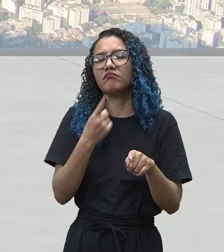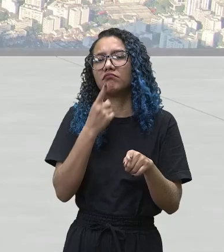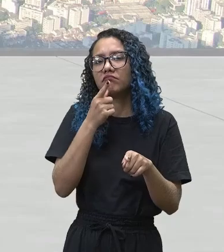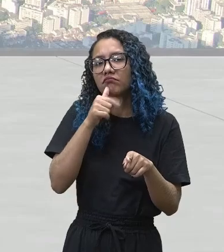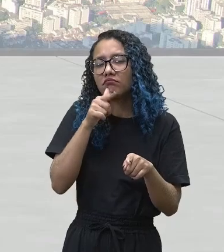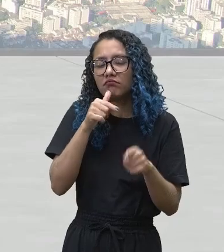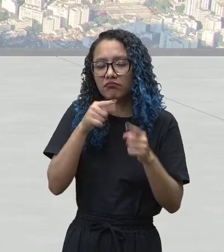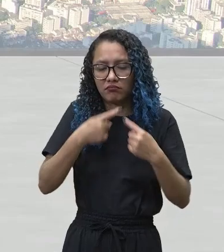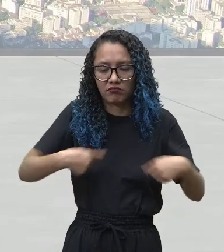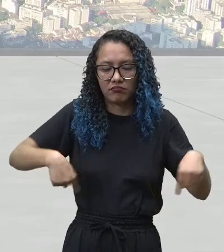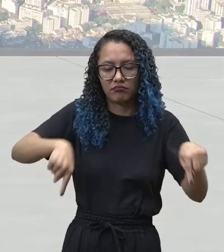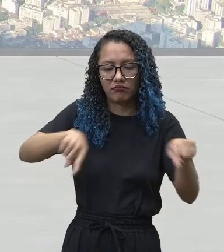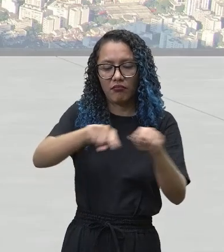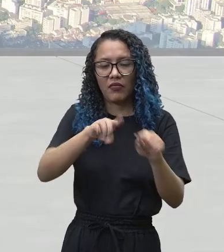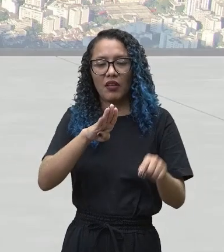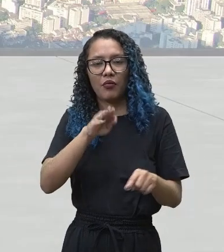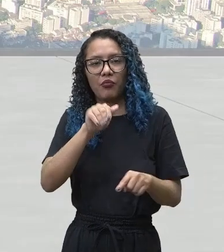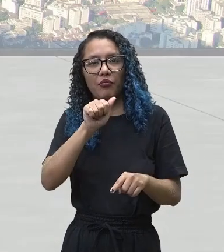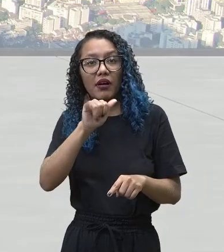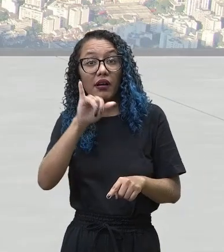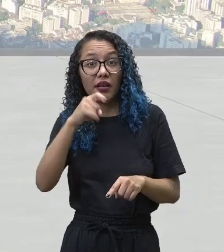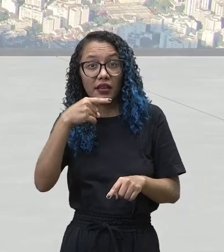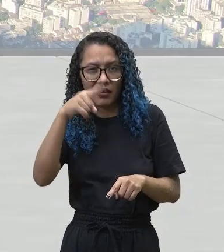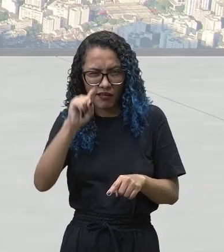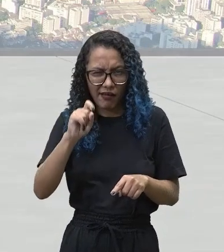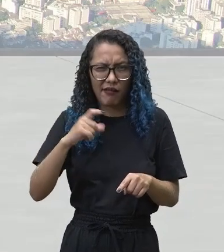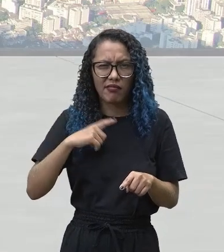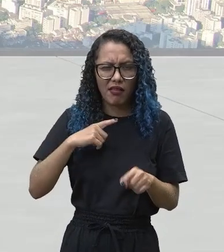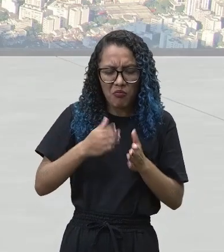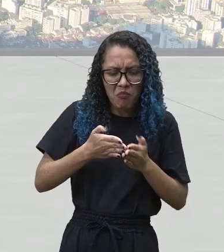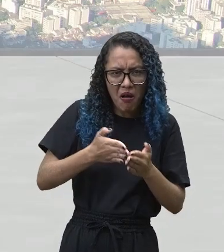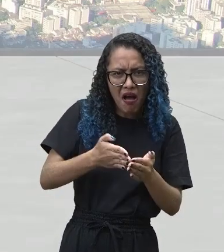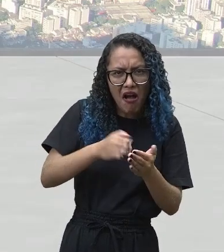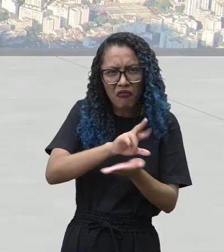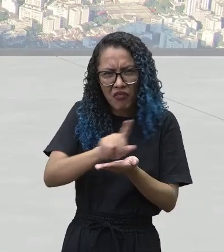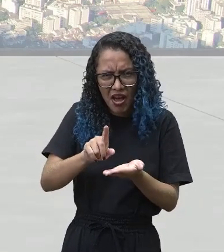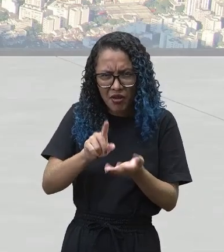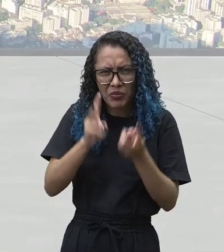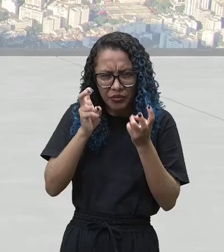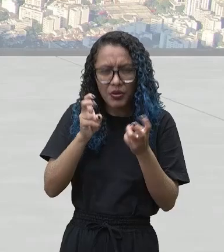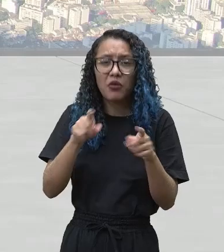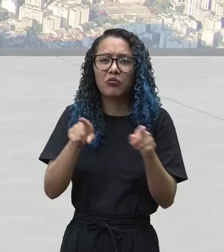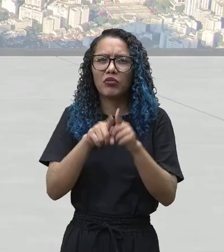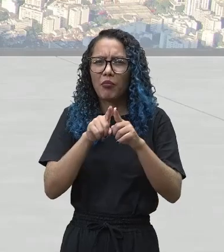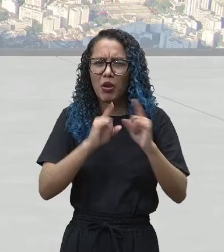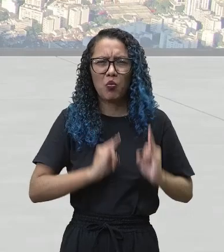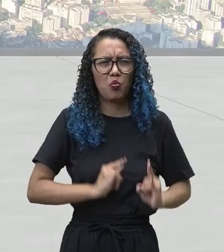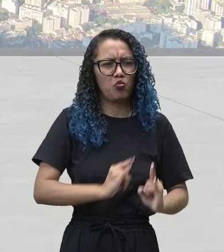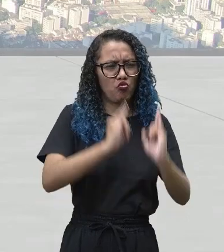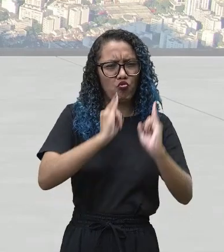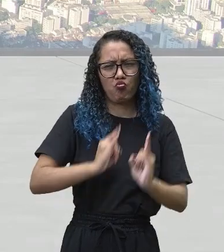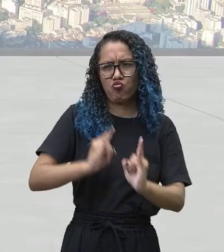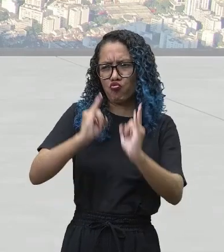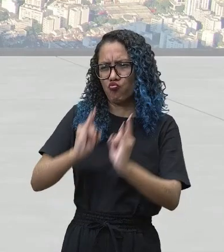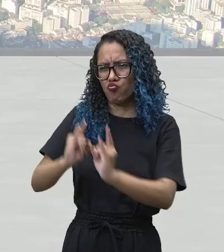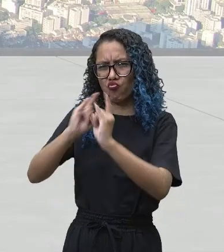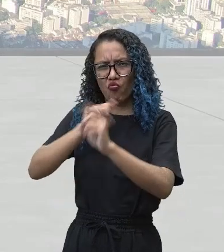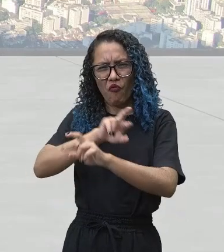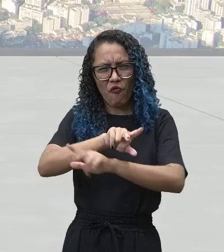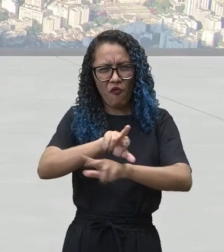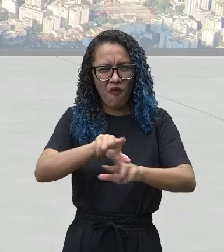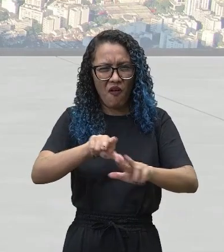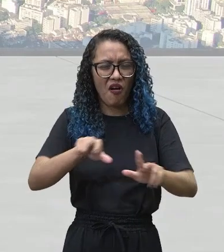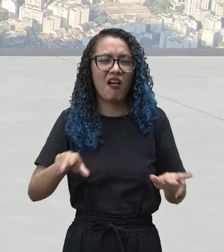uns barquinhos? Aquela ali é a Baía de Guanabara. E temos muitos prédios e mais prédios, né? Então,